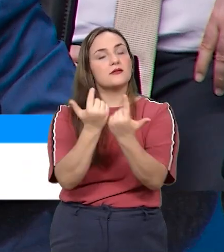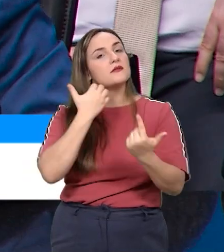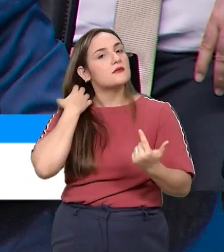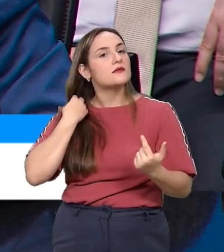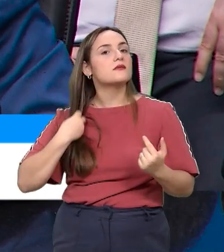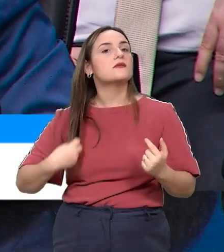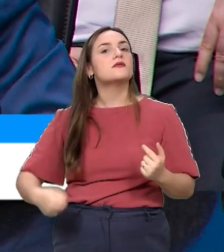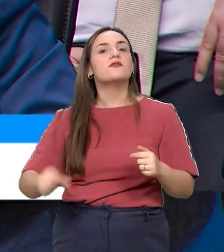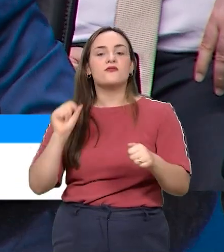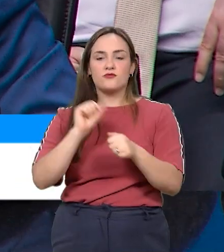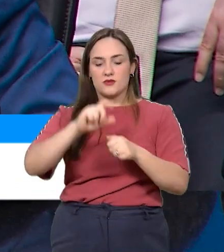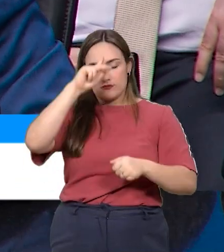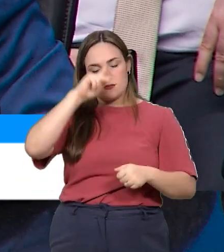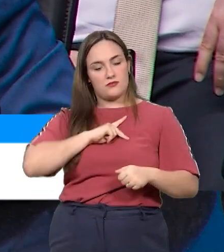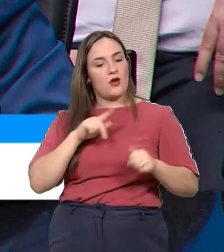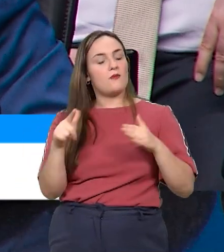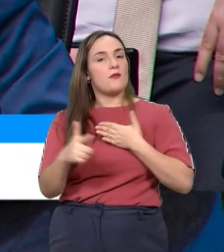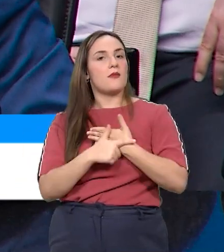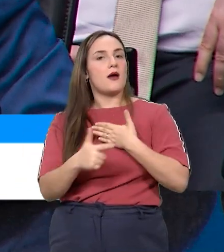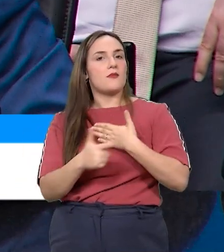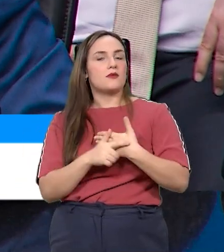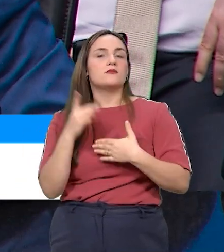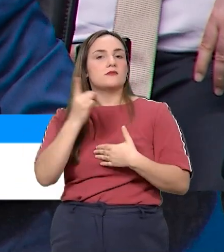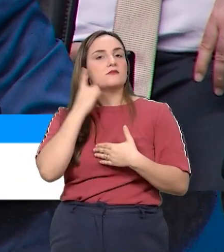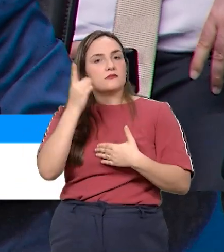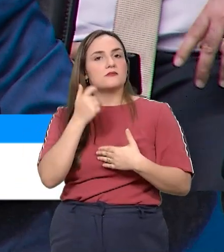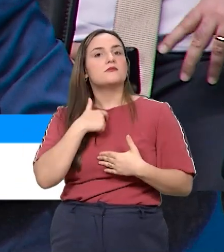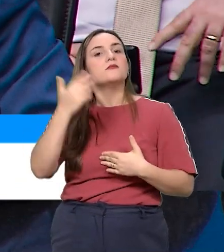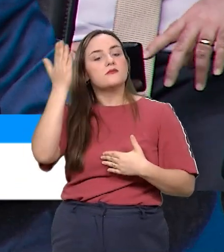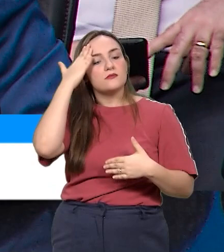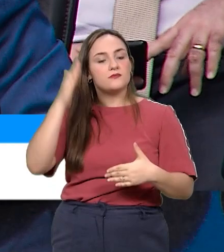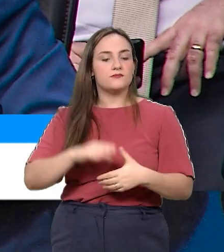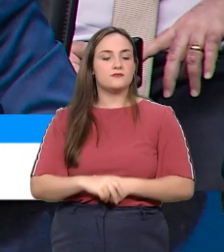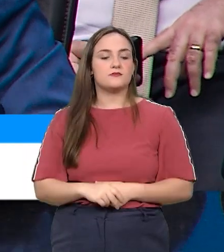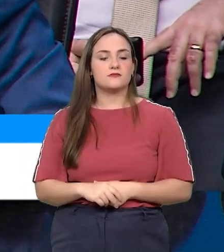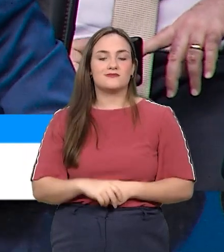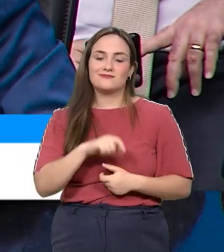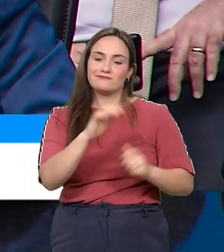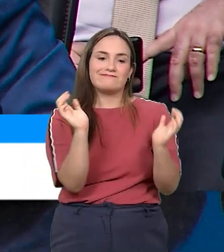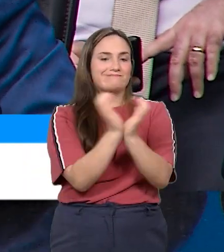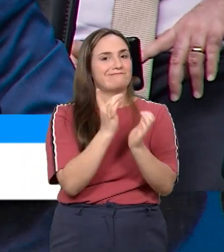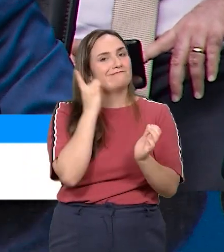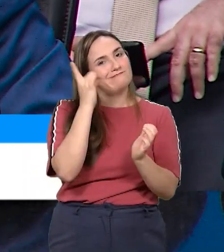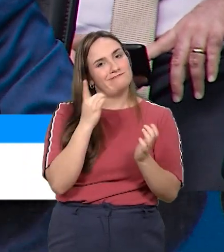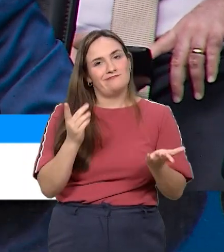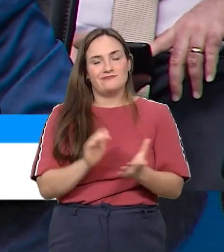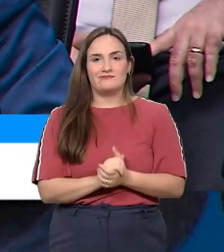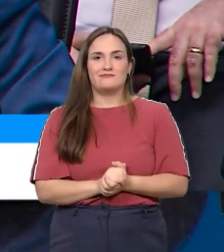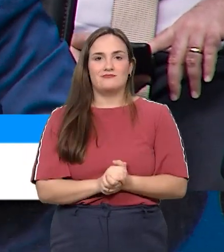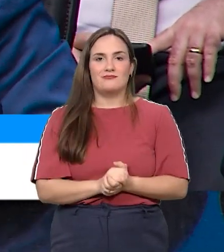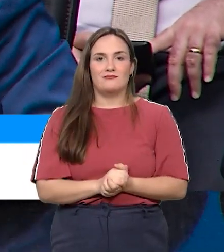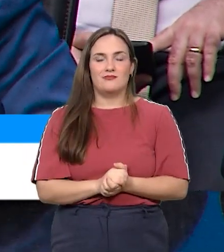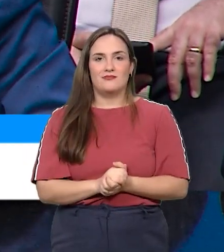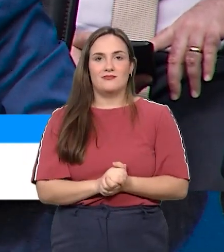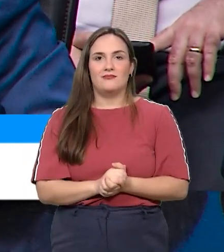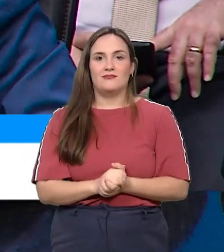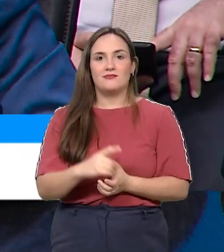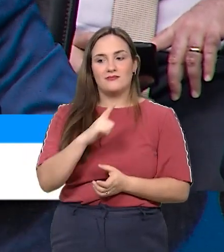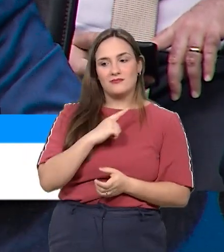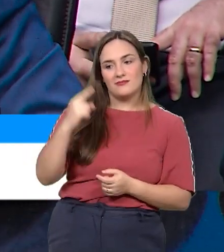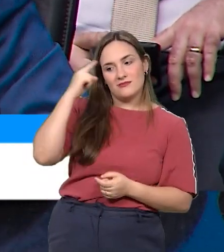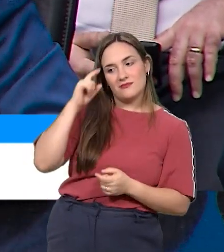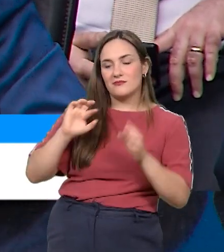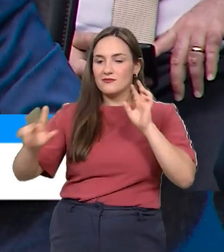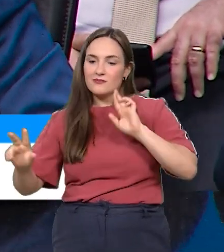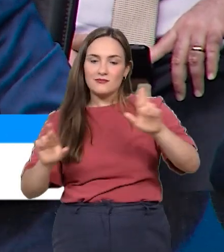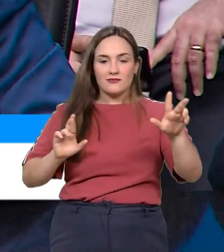mas aqui nessa casa nós fizemos aquilo que é o papel dos deputados, sabendo que é um parlamento, e parlamento